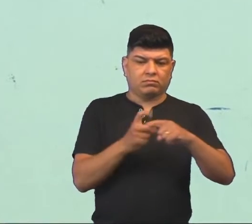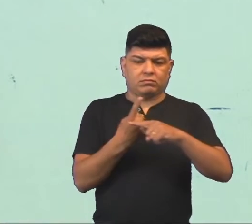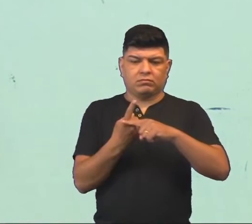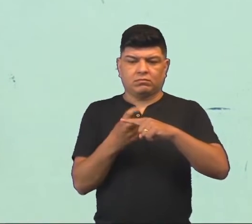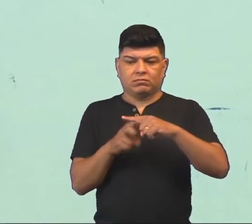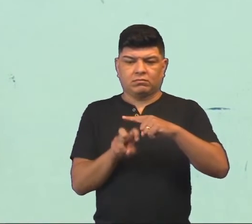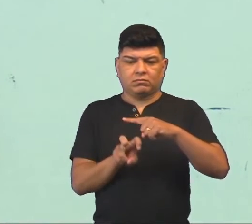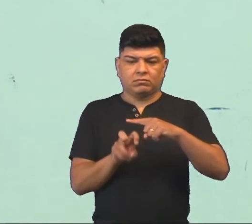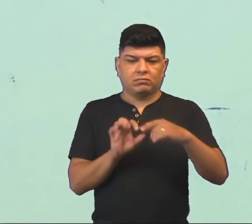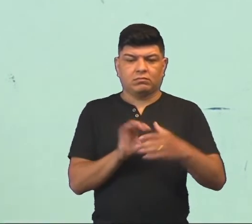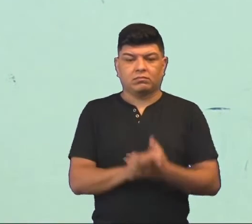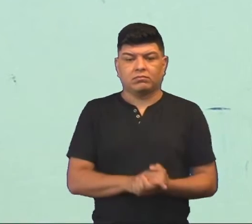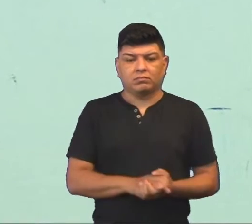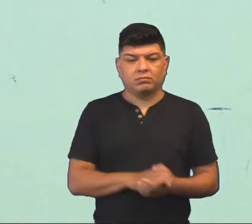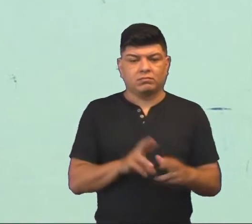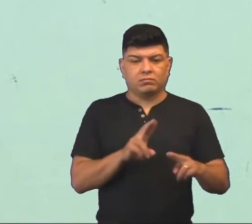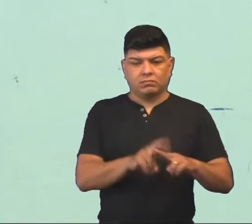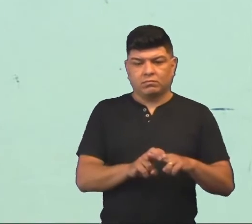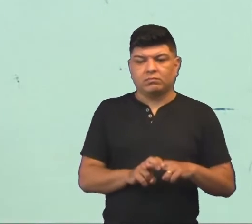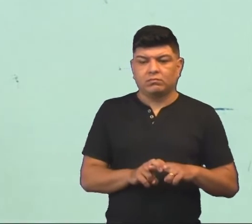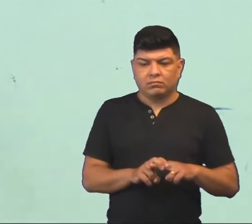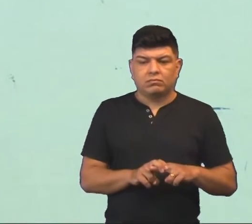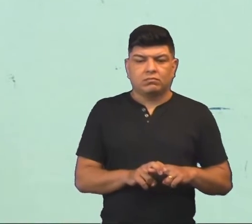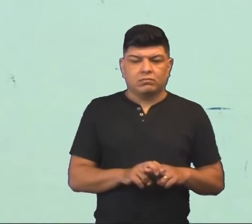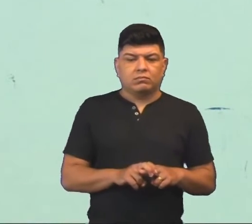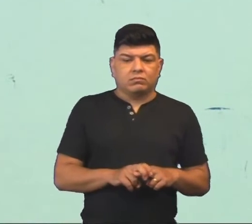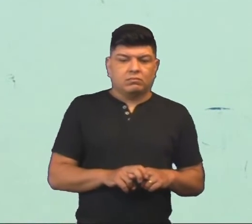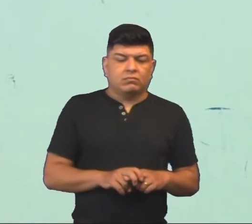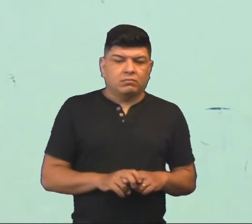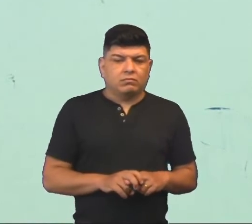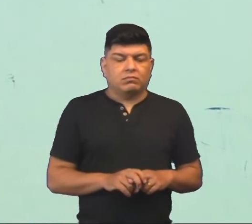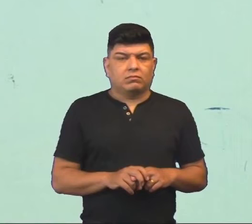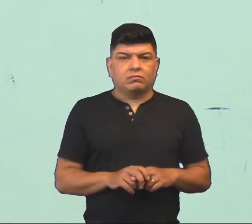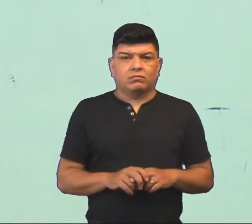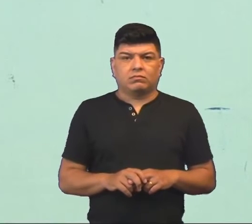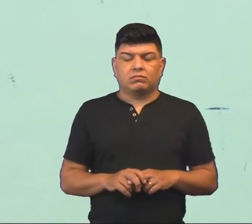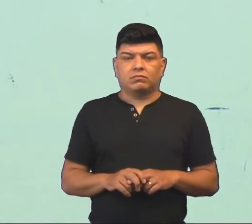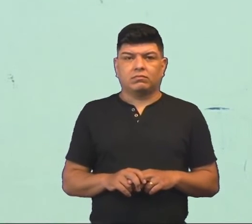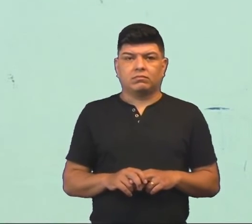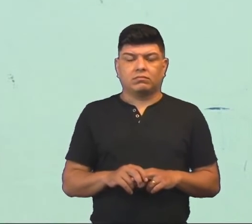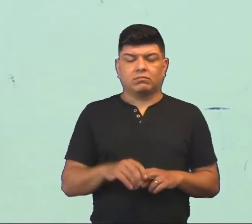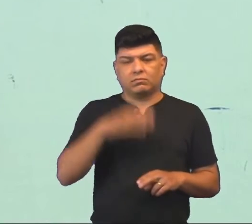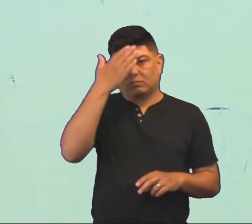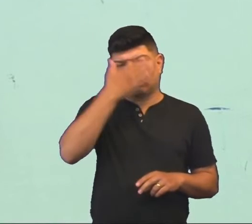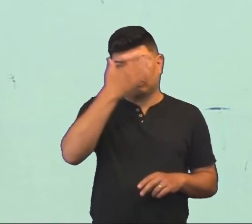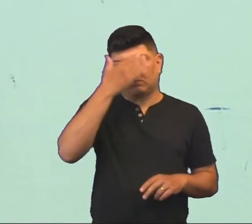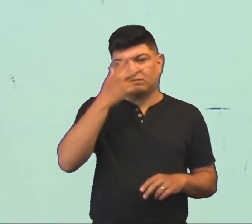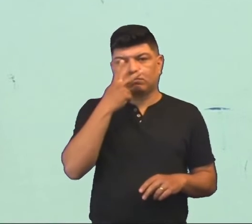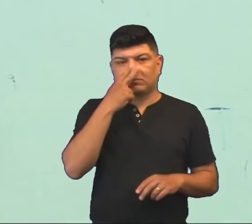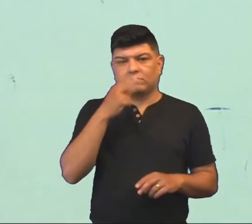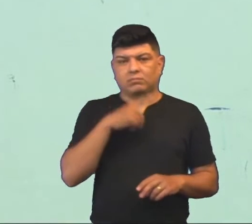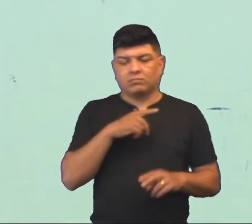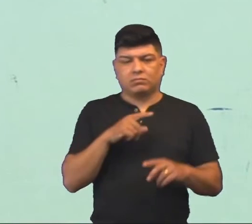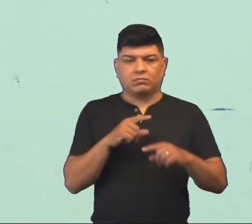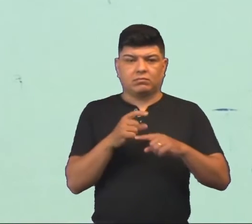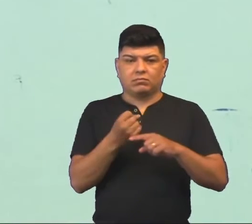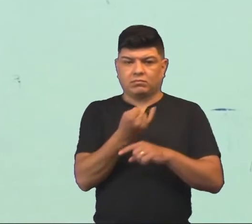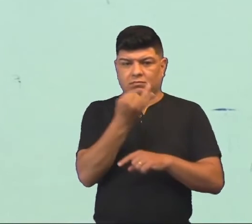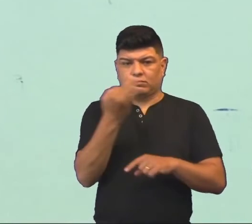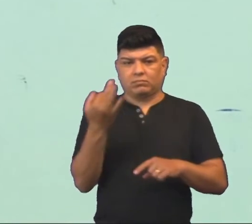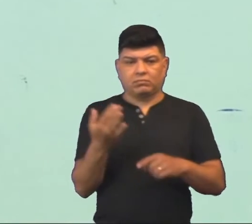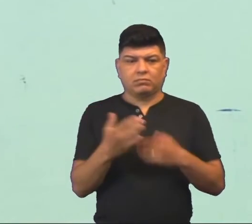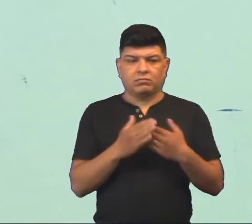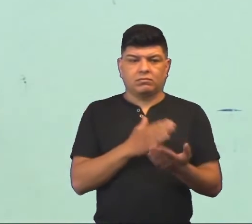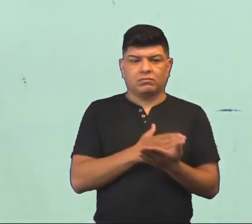1/4, né? Por isso que ele vai, é como se ele estivesse indo aqui para frente, né? Na nossa contagem, que a gente